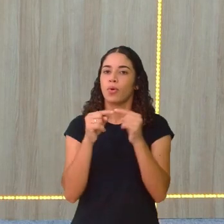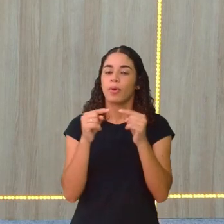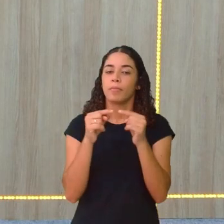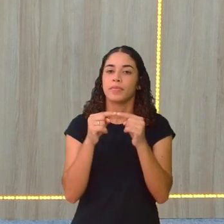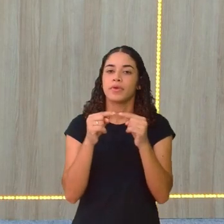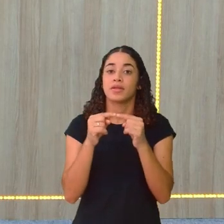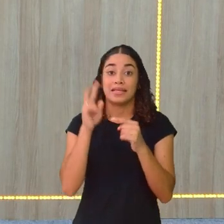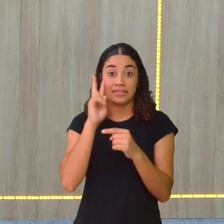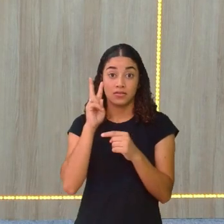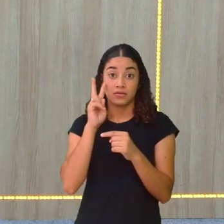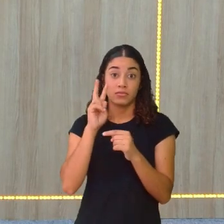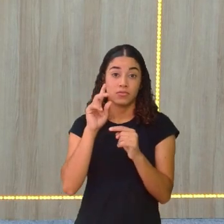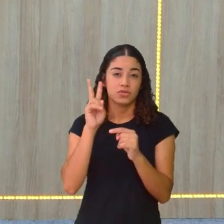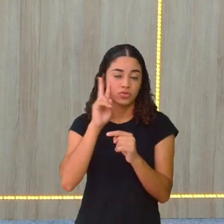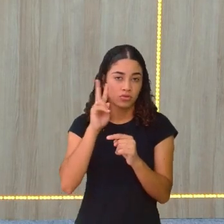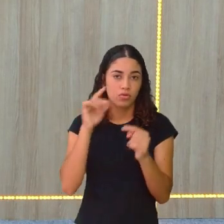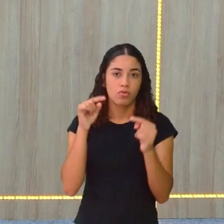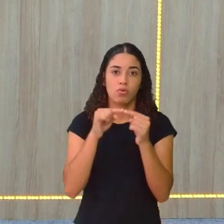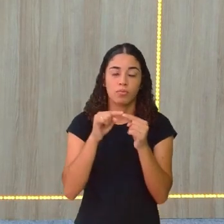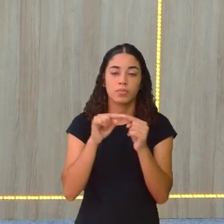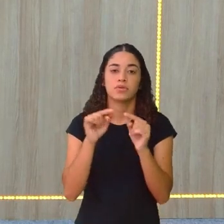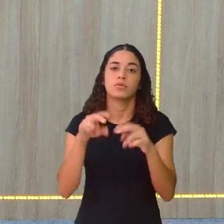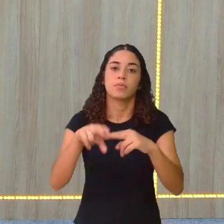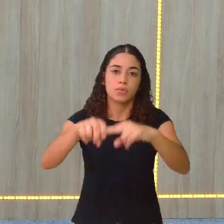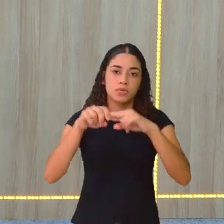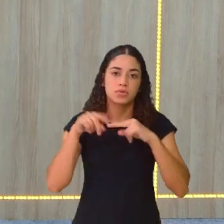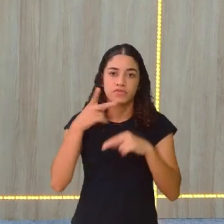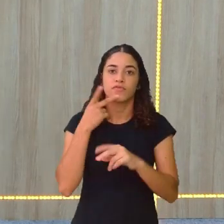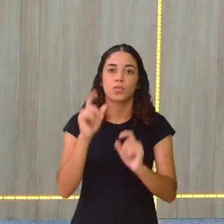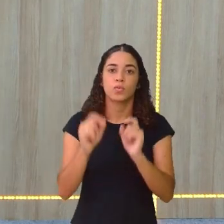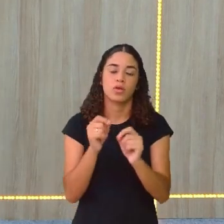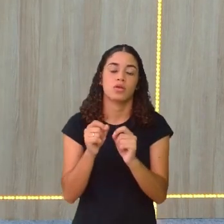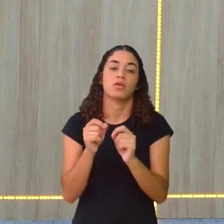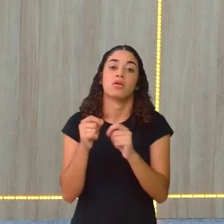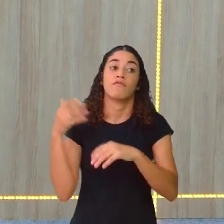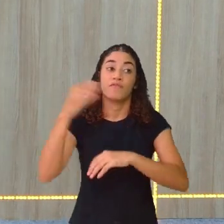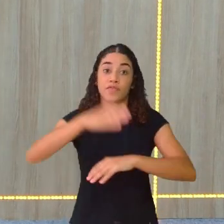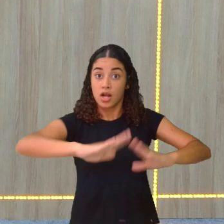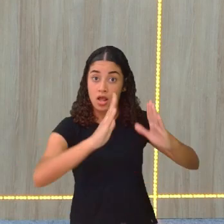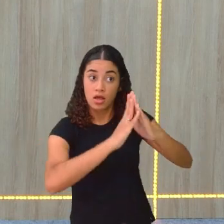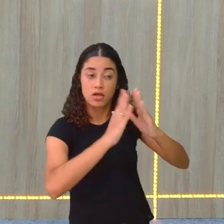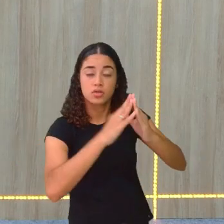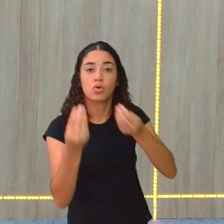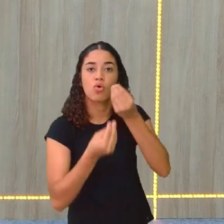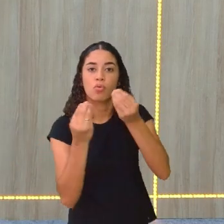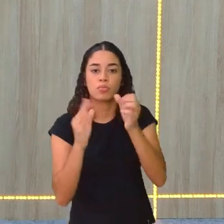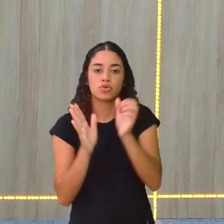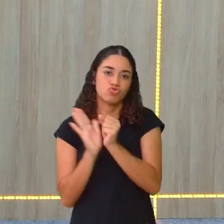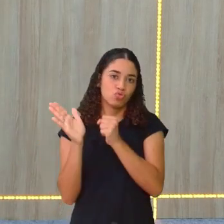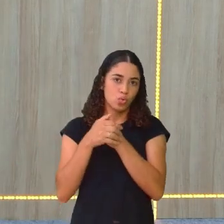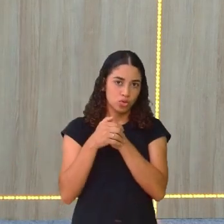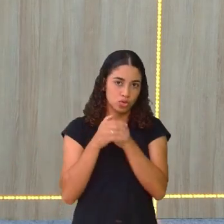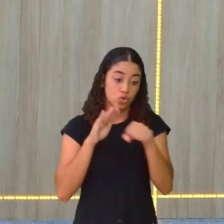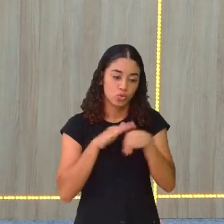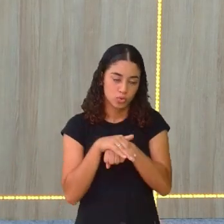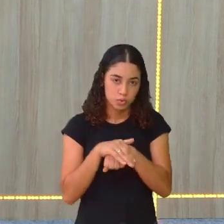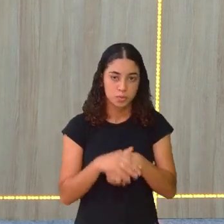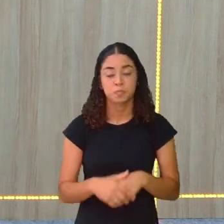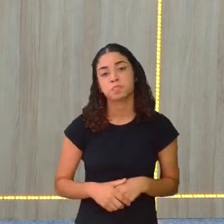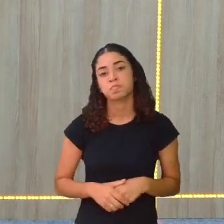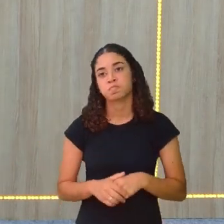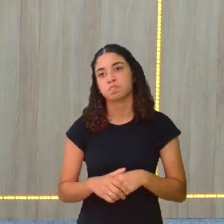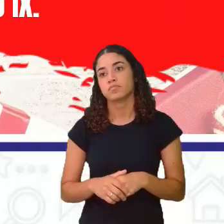isso, né? Em segredo para evitar de ser visto ali pelas pessoas, né? Aí veja, após a sua morte, ele